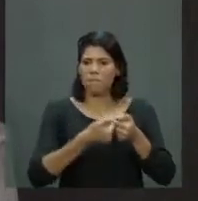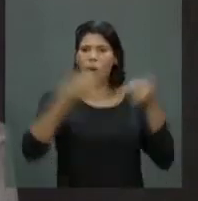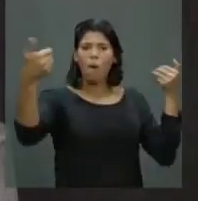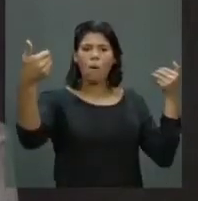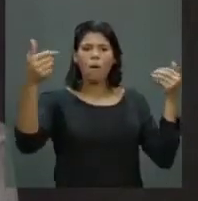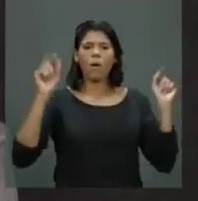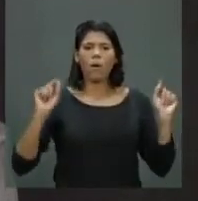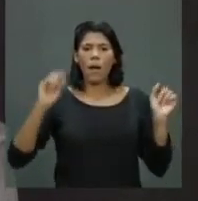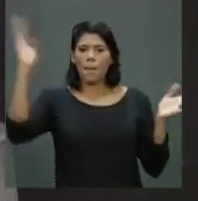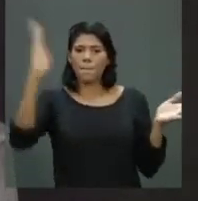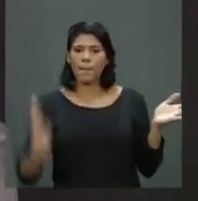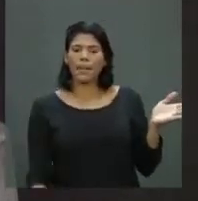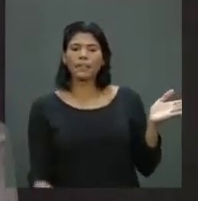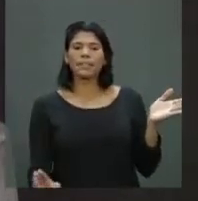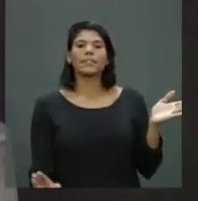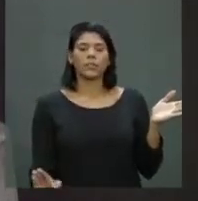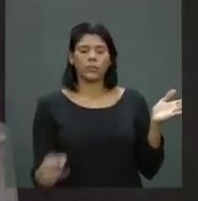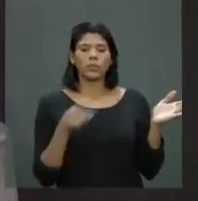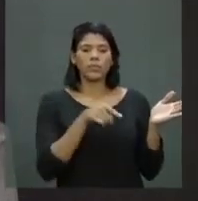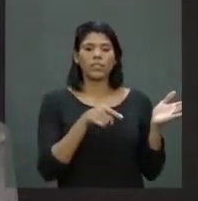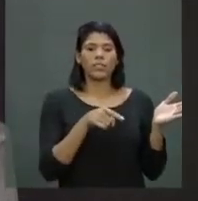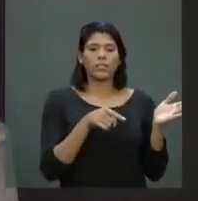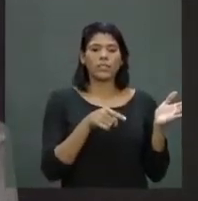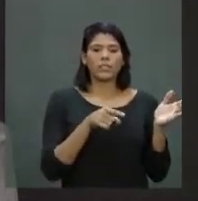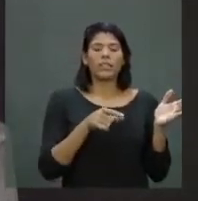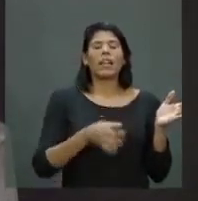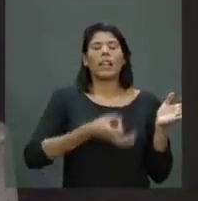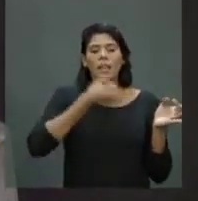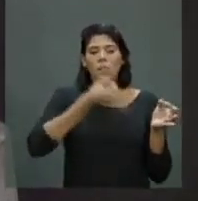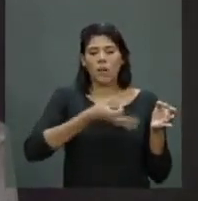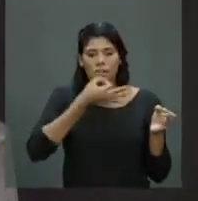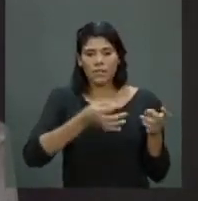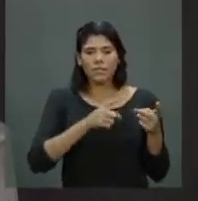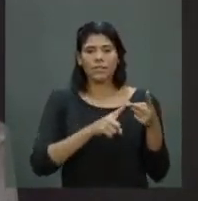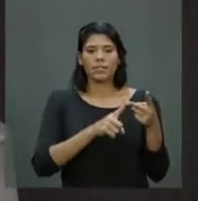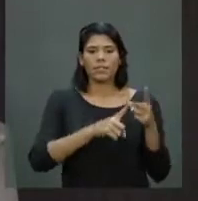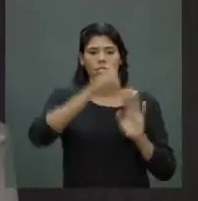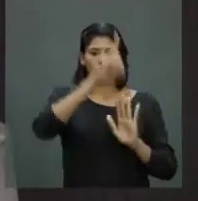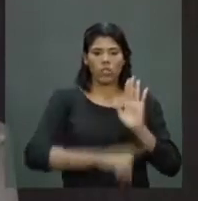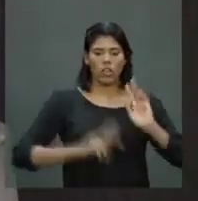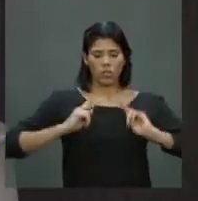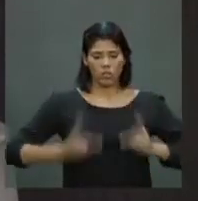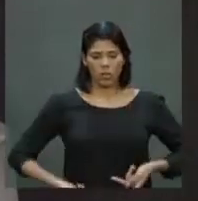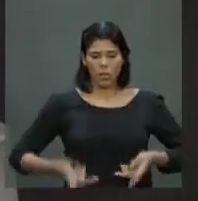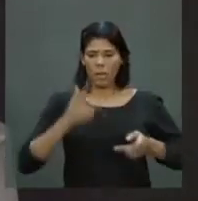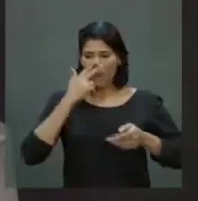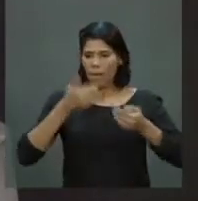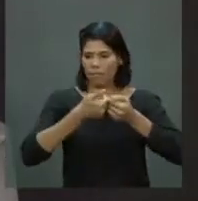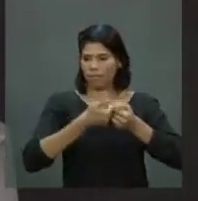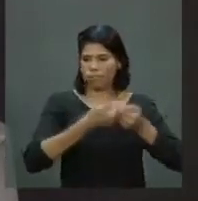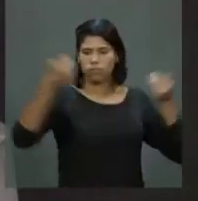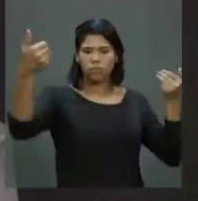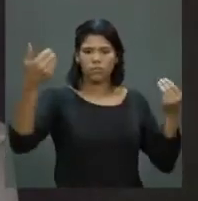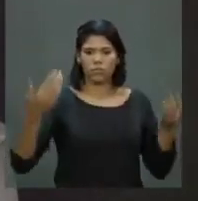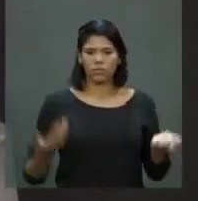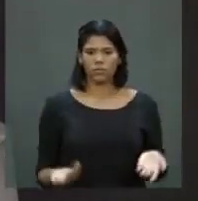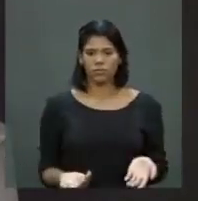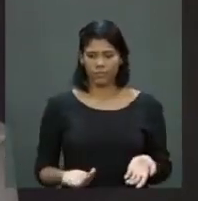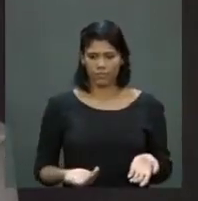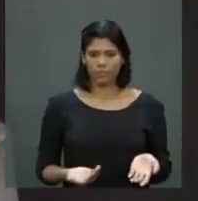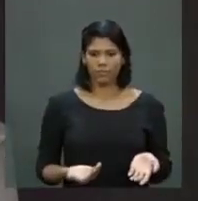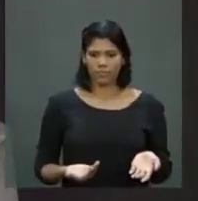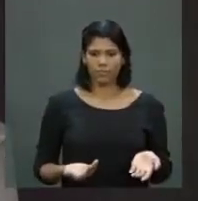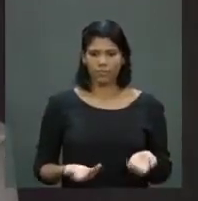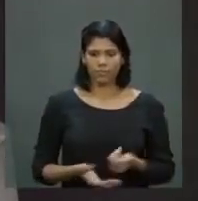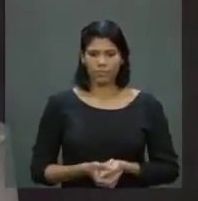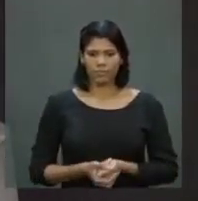patamares básicos civilizatórios de democracia e de direitos. Deputado Renato Rosendo, quando for possível. Ok. De democracia e